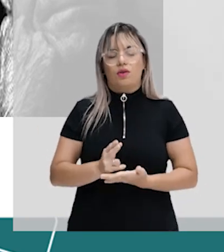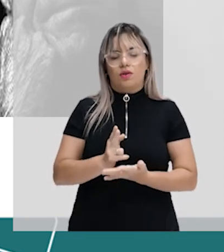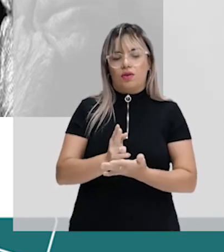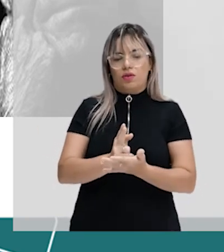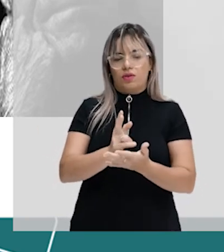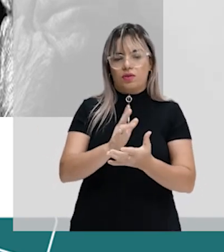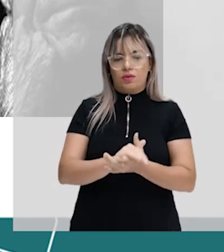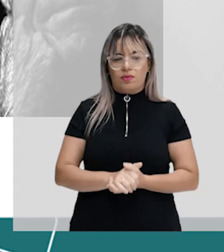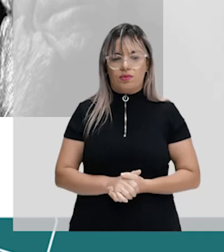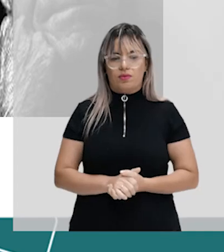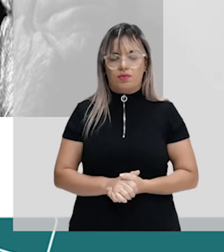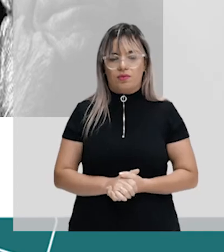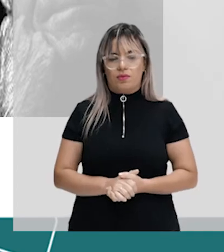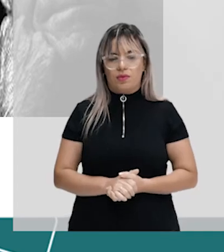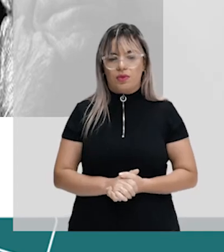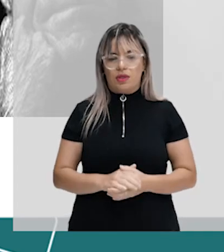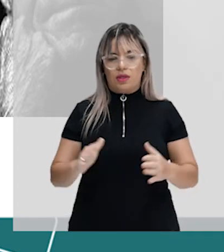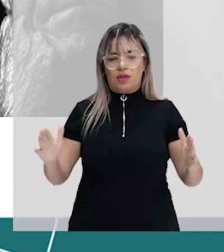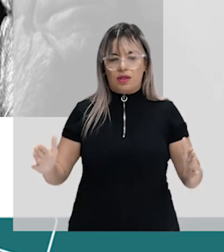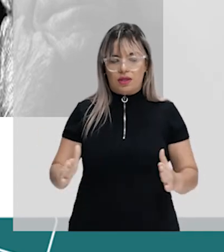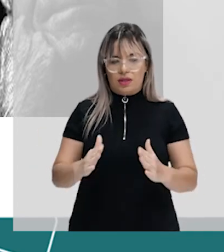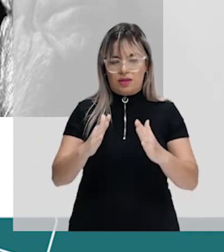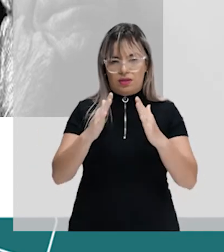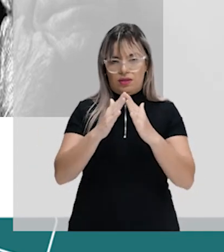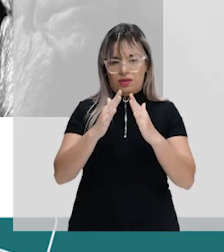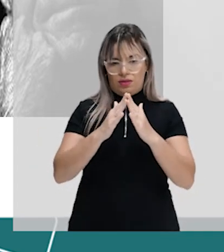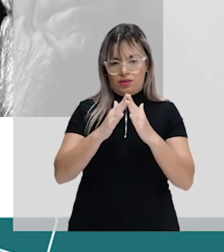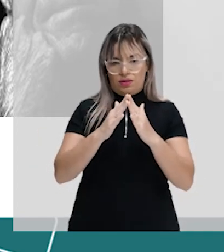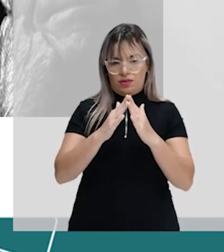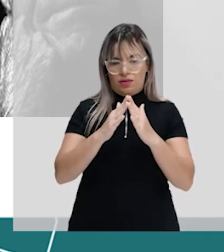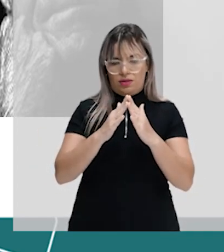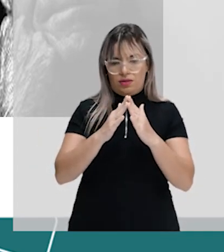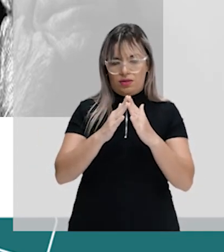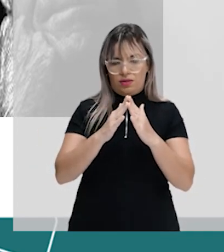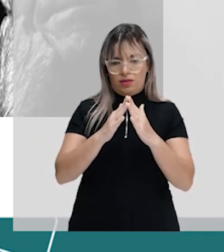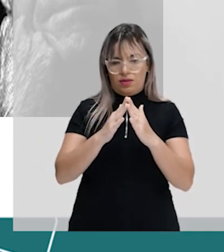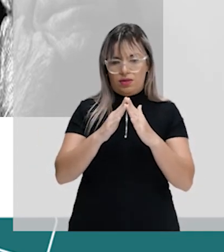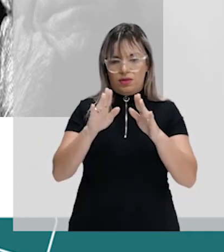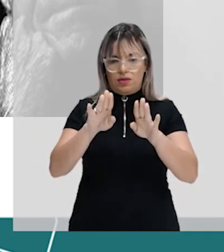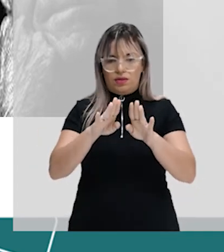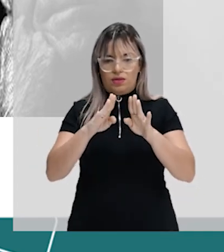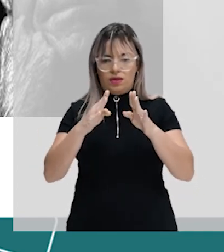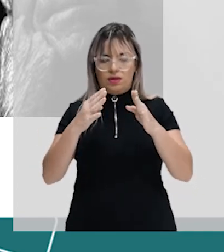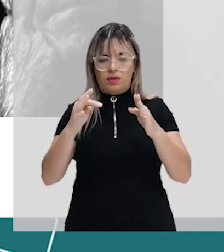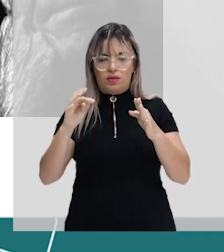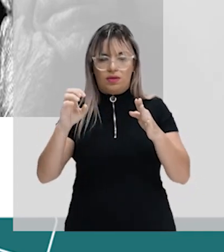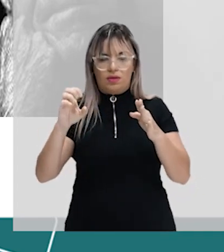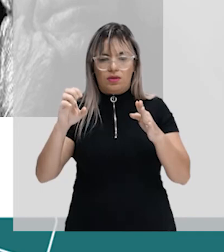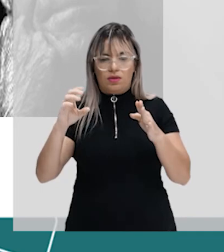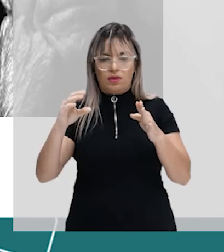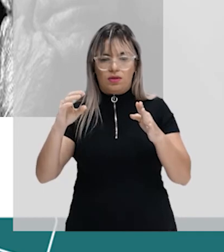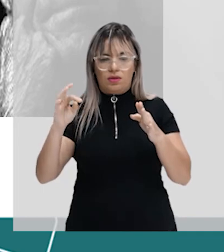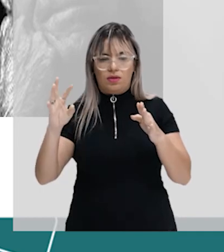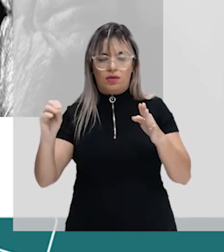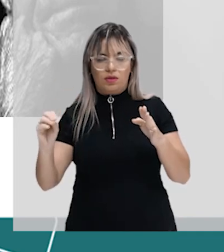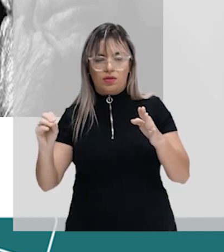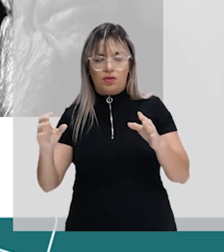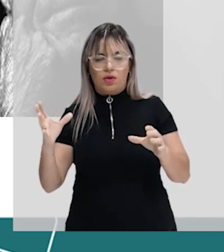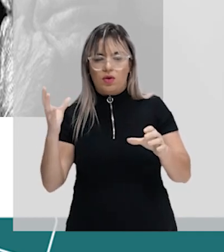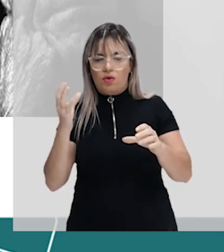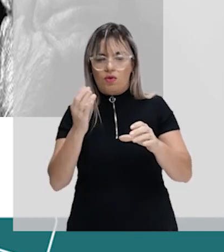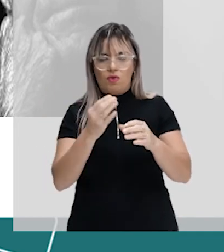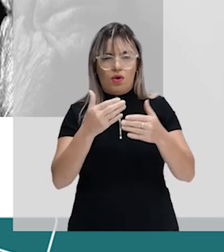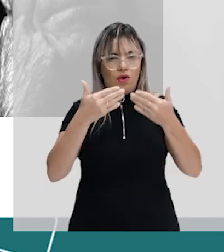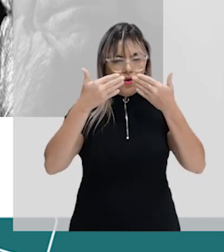Continuando. Casas exclusivamente, portas e teto. O arquiteto, o que abre para o